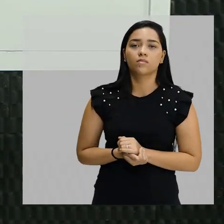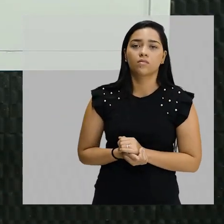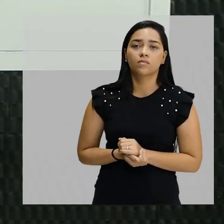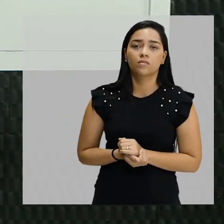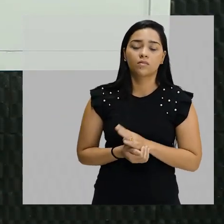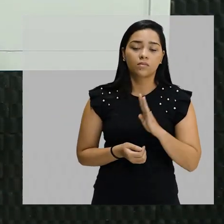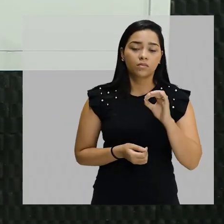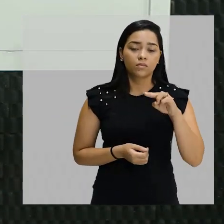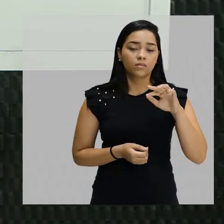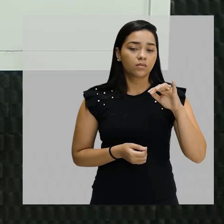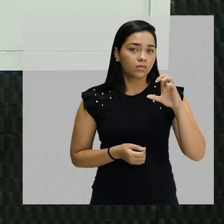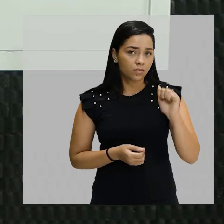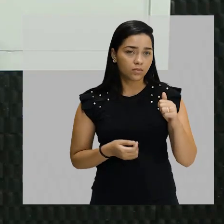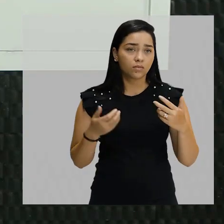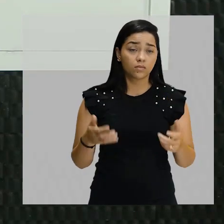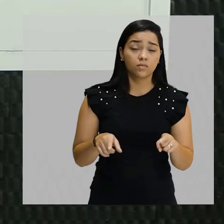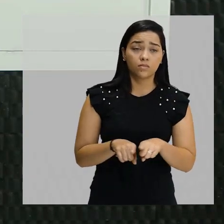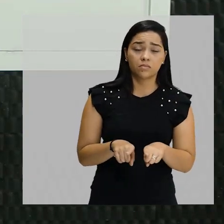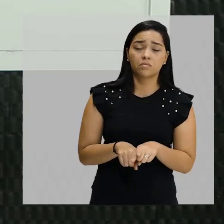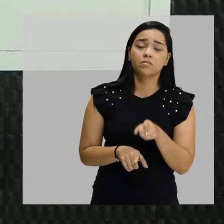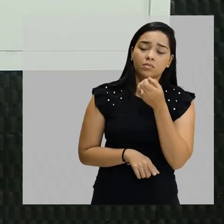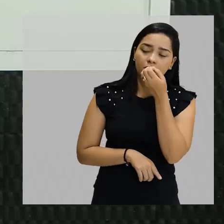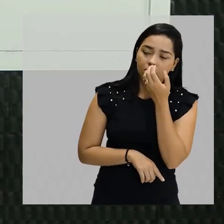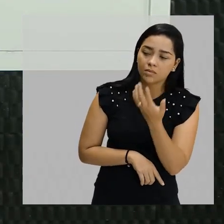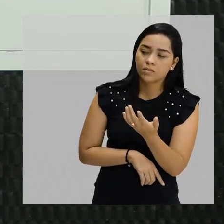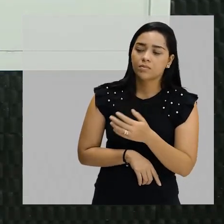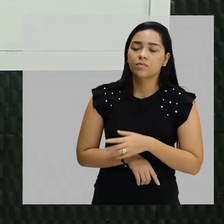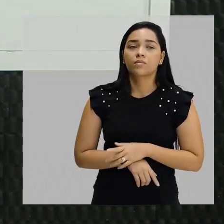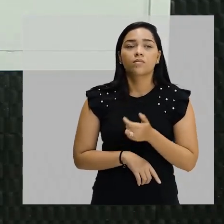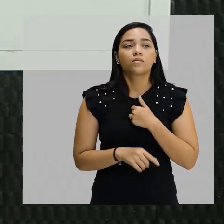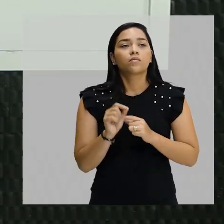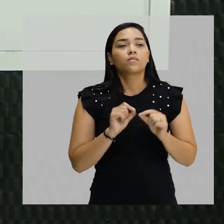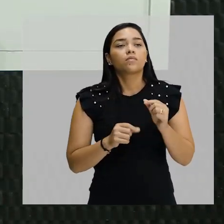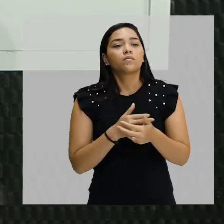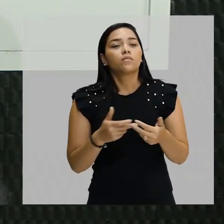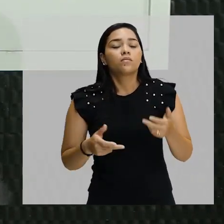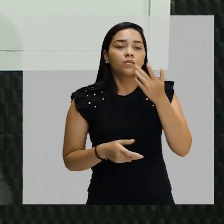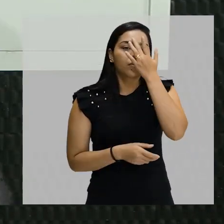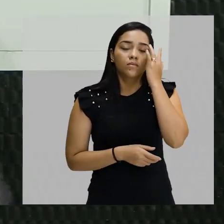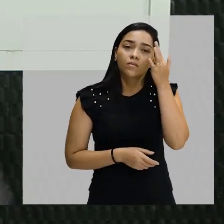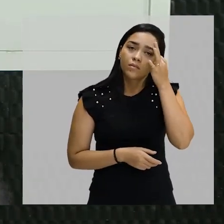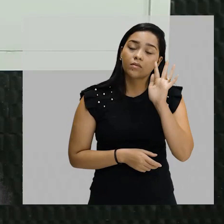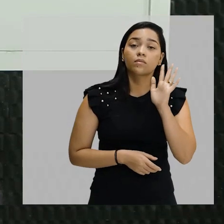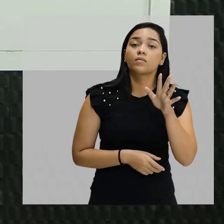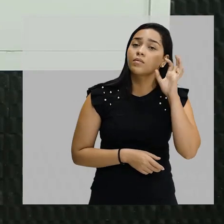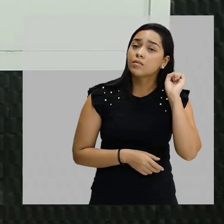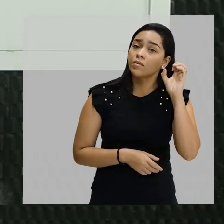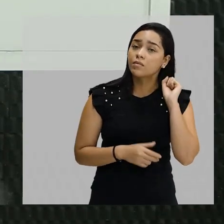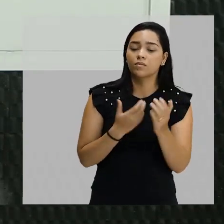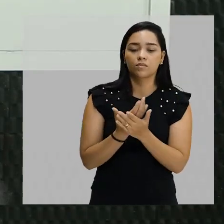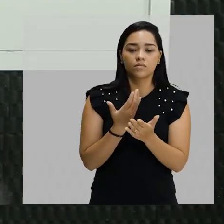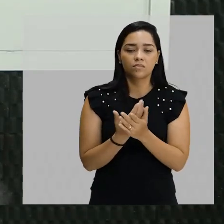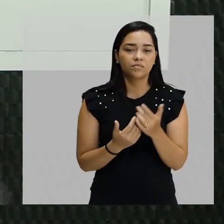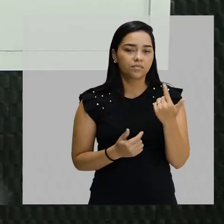bonifica sem dúvida nenhuma admirável tá eu costumo dizer que muitos filósofos que você já ouviram falar que vocês